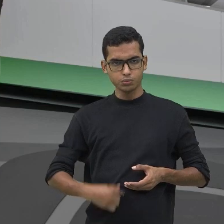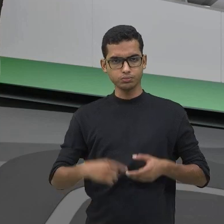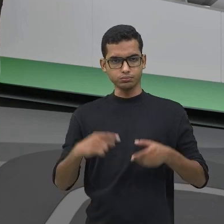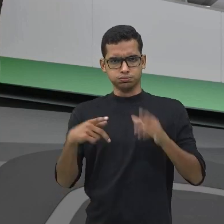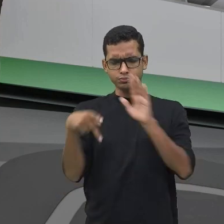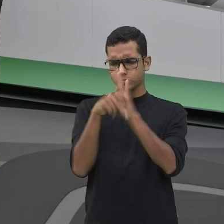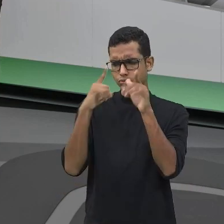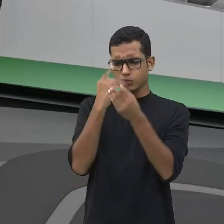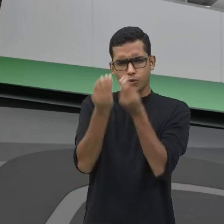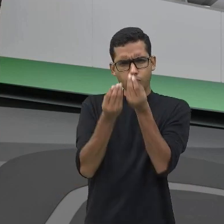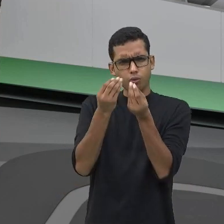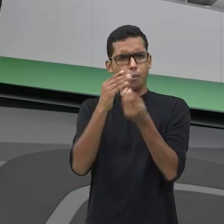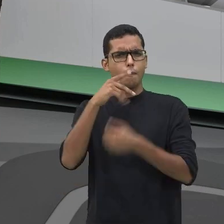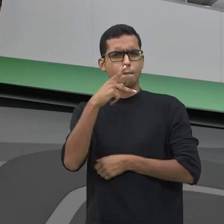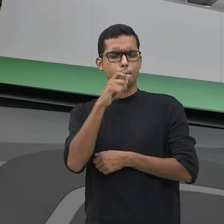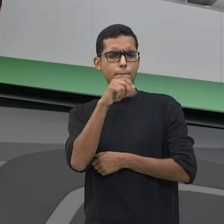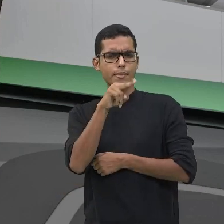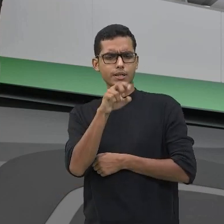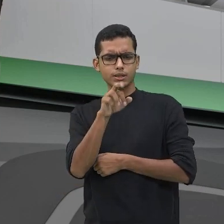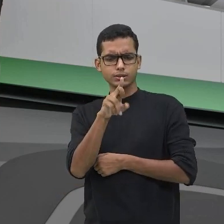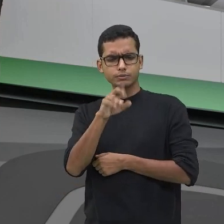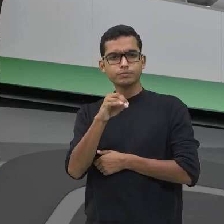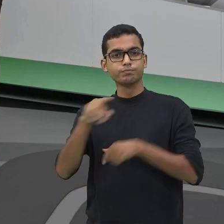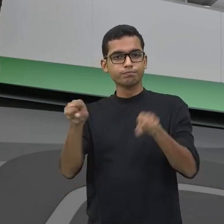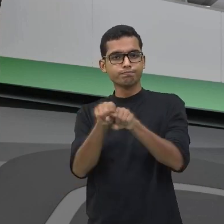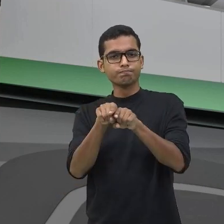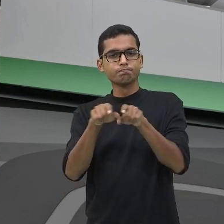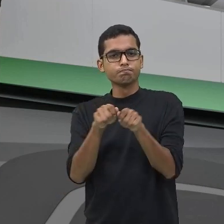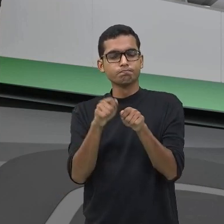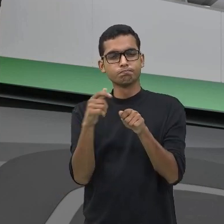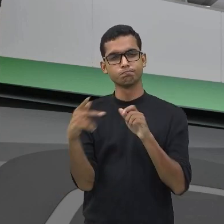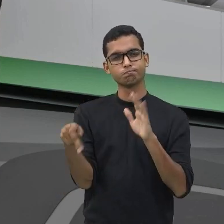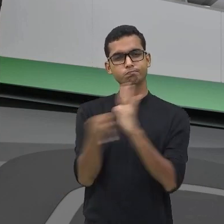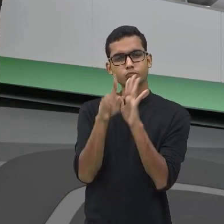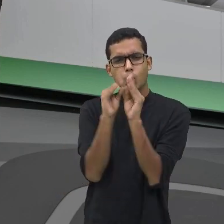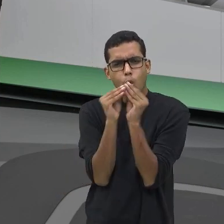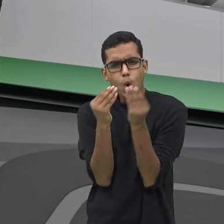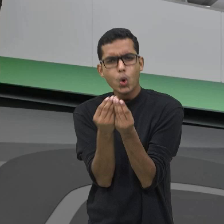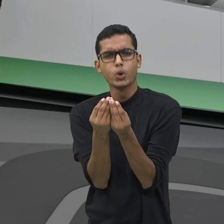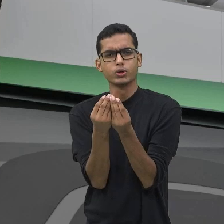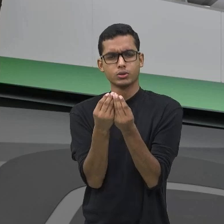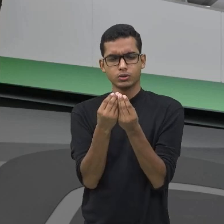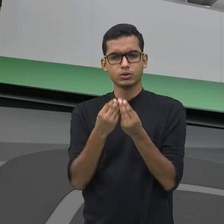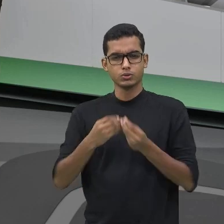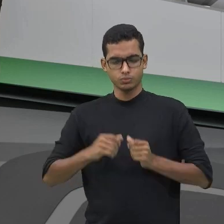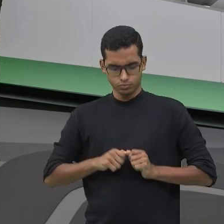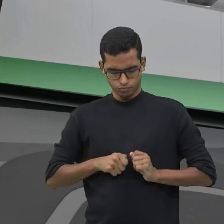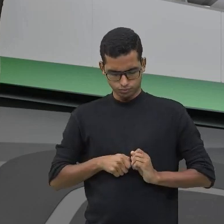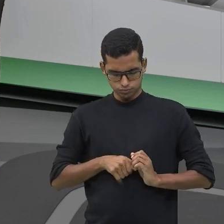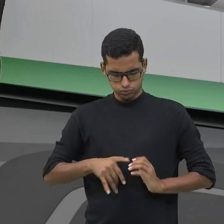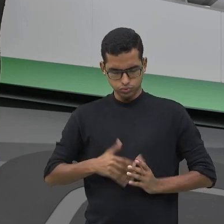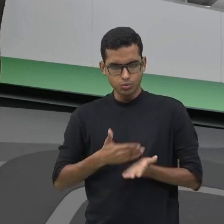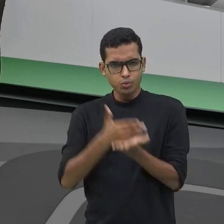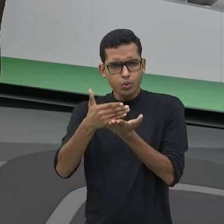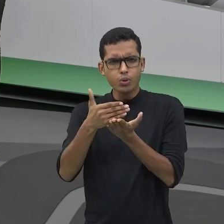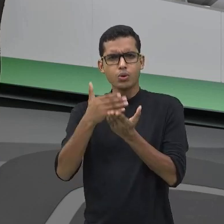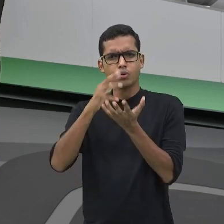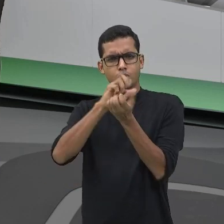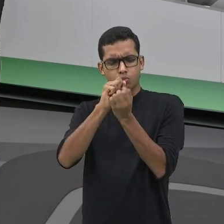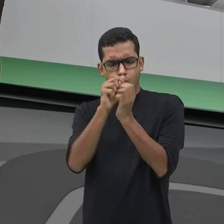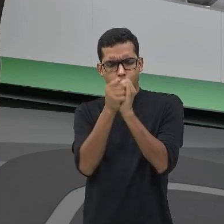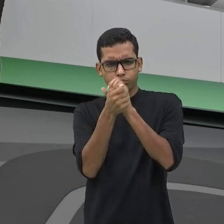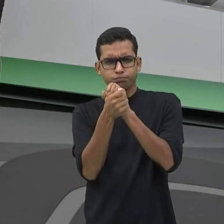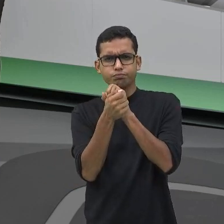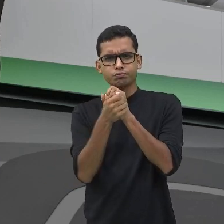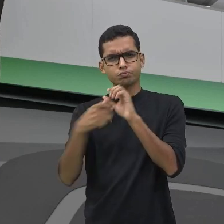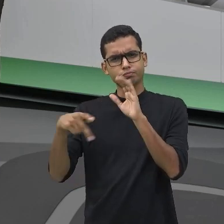liberar substância aqui, ou seja, vai começar a digerir mais. A bile, ela serve para quebrar a